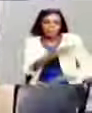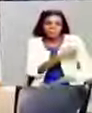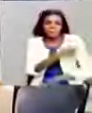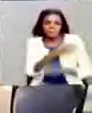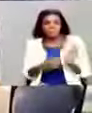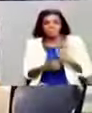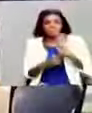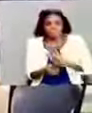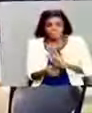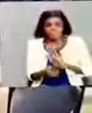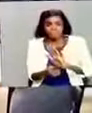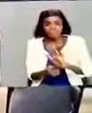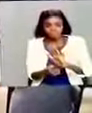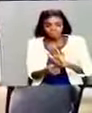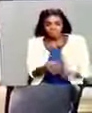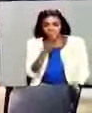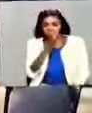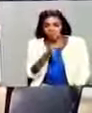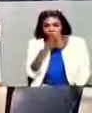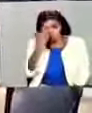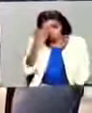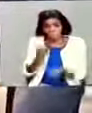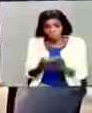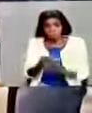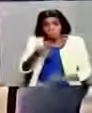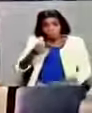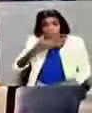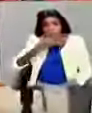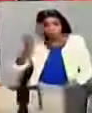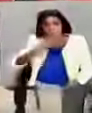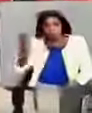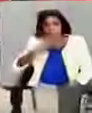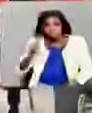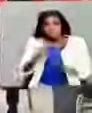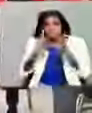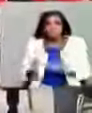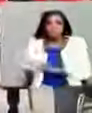menos passarem a ver as iniciativas, acredito que nos próximos dias haverá boa aderência.